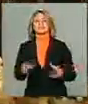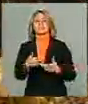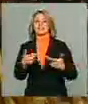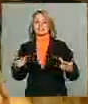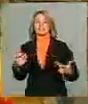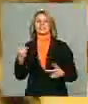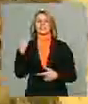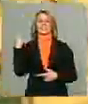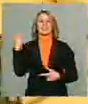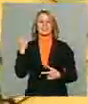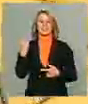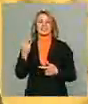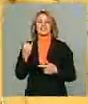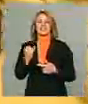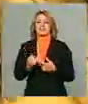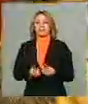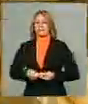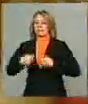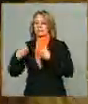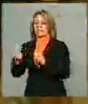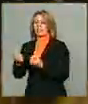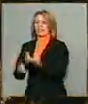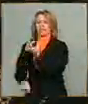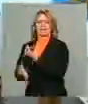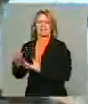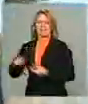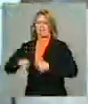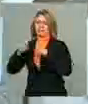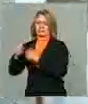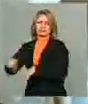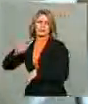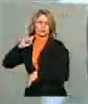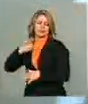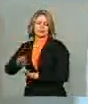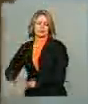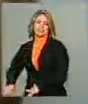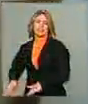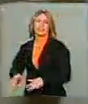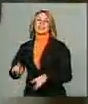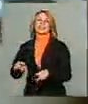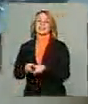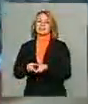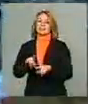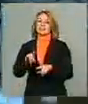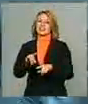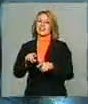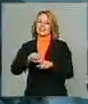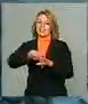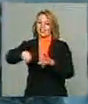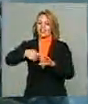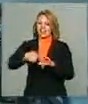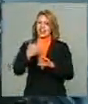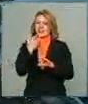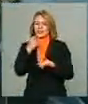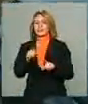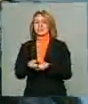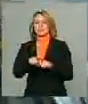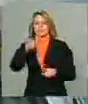joia para para dar e vender para jogar fora na cozinha é ela quem manda